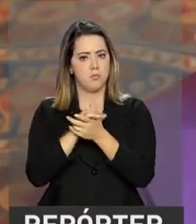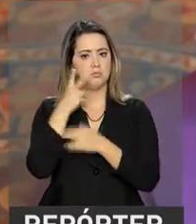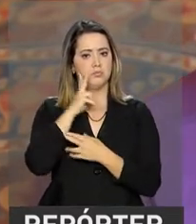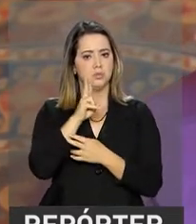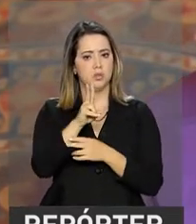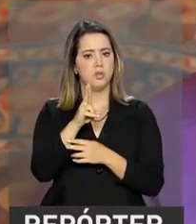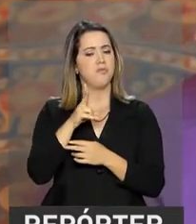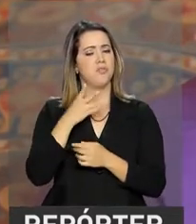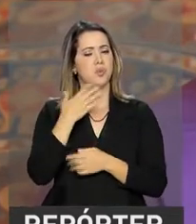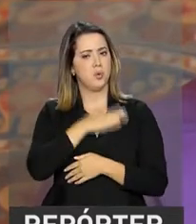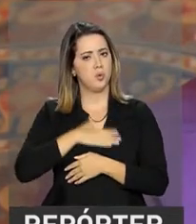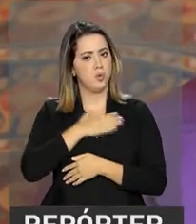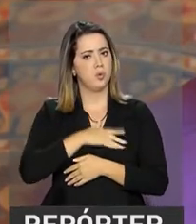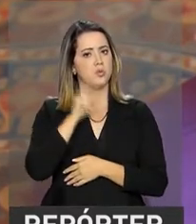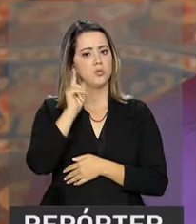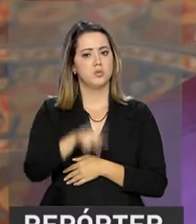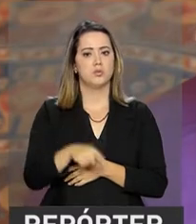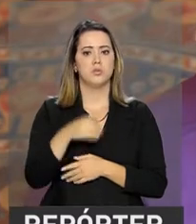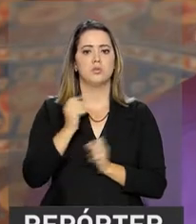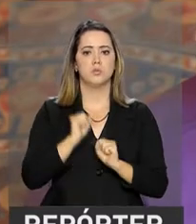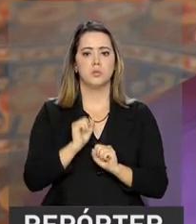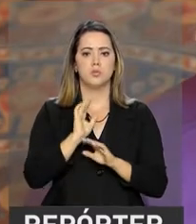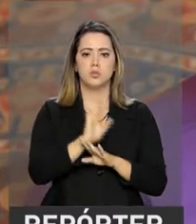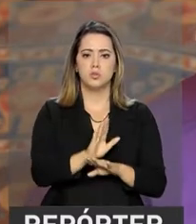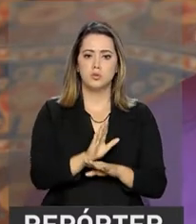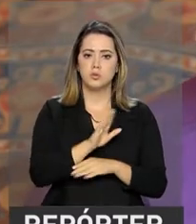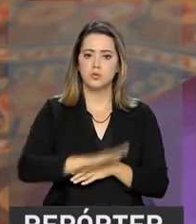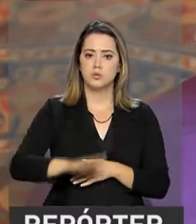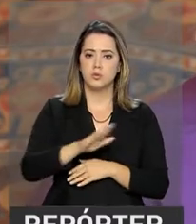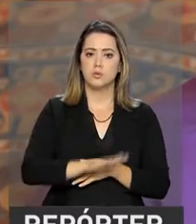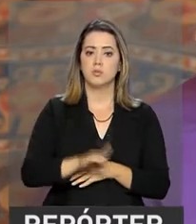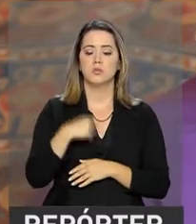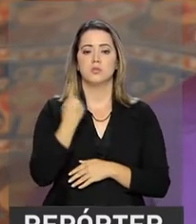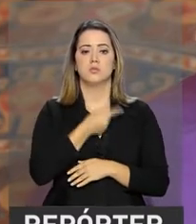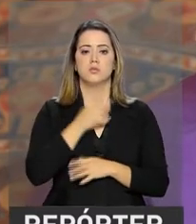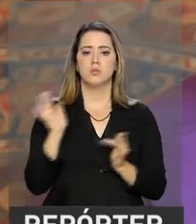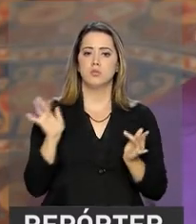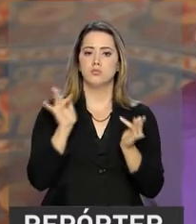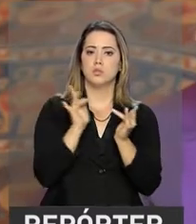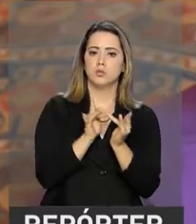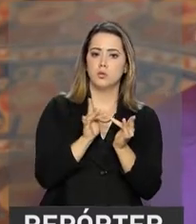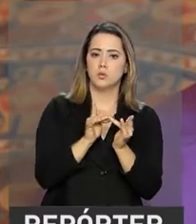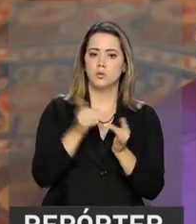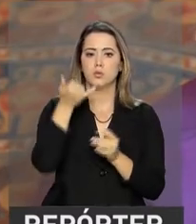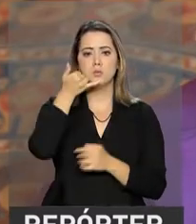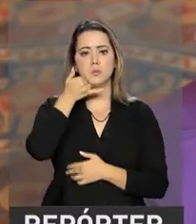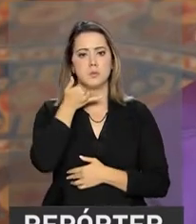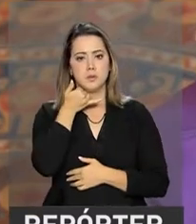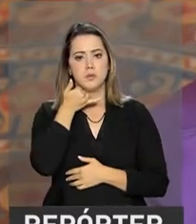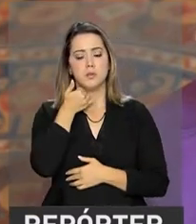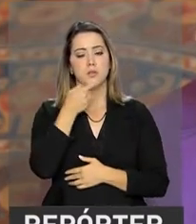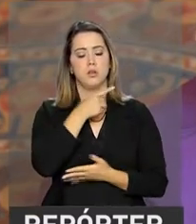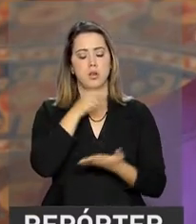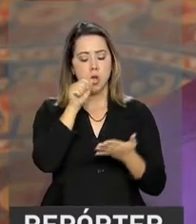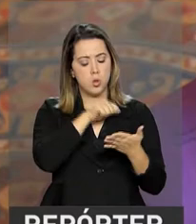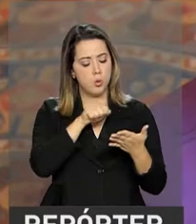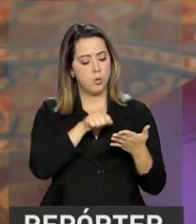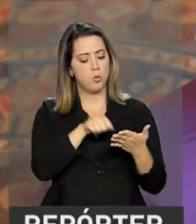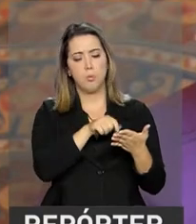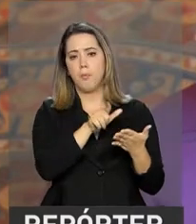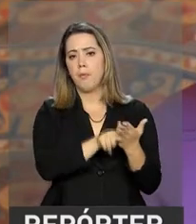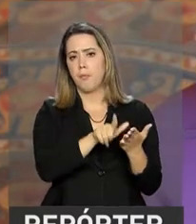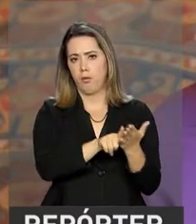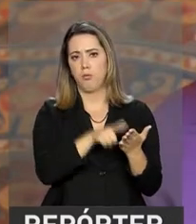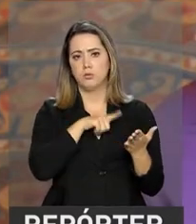interessante, que era uma forma da gente ajudar as crianças, e aí entramos em contato, ligamos para o telefone que estava escrito, que tinha